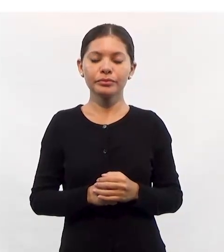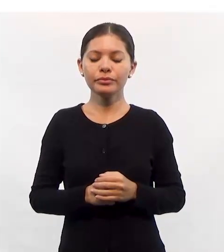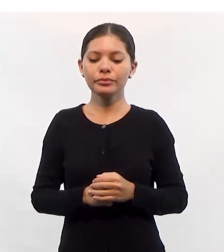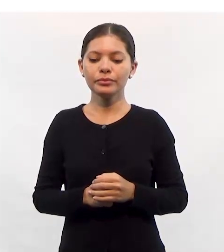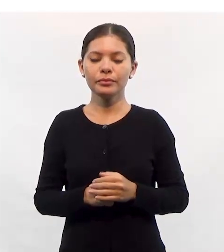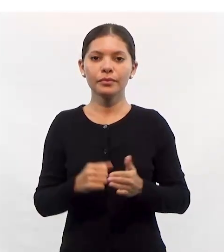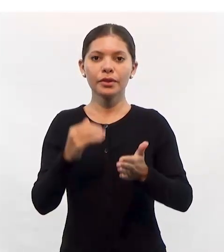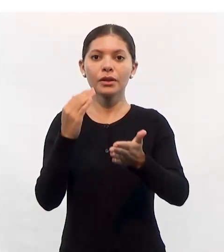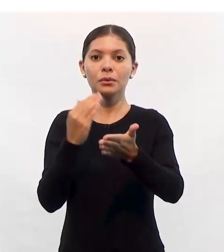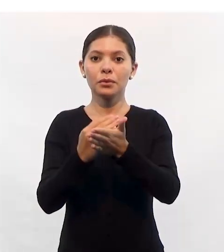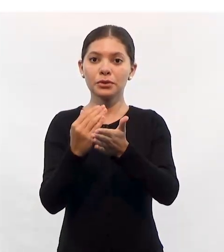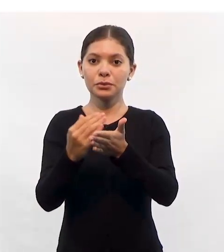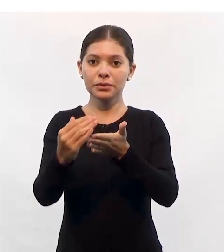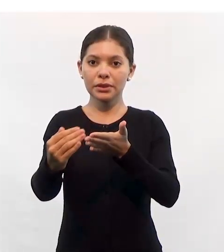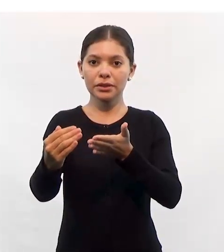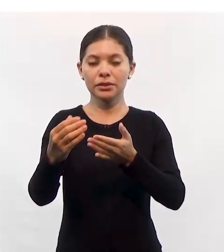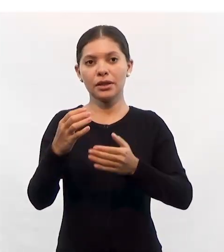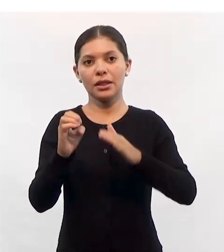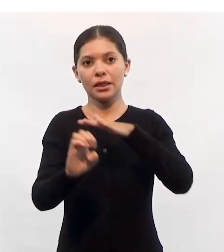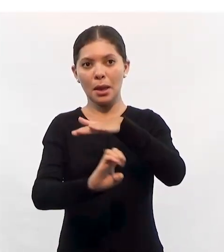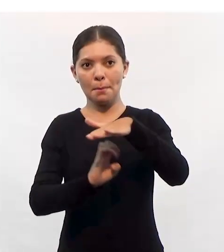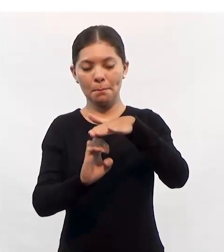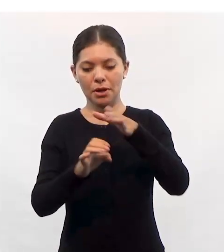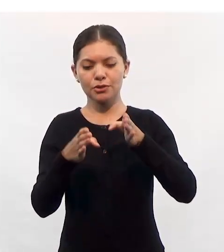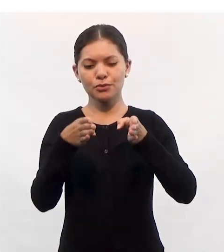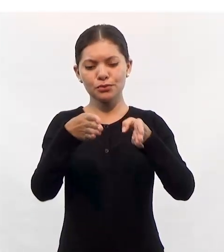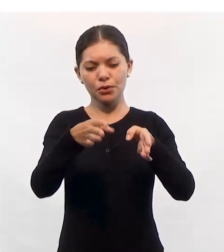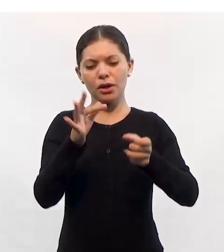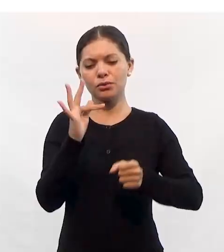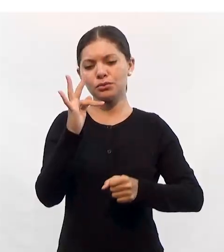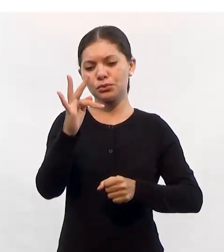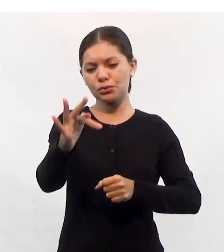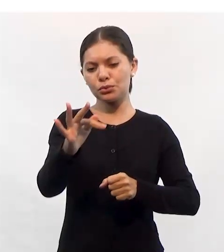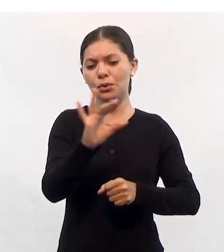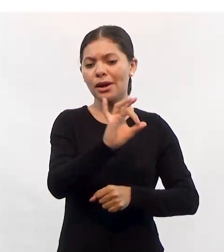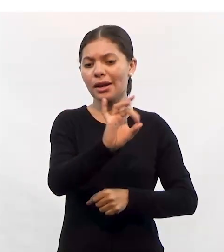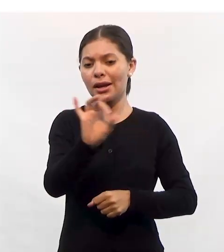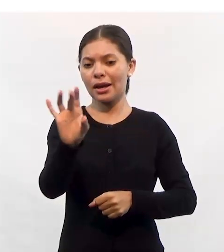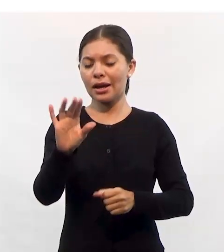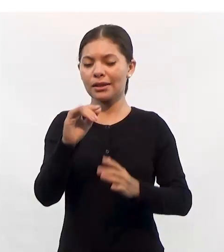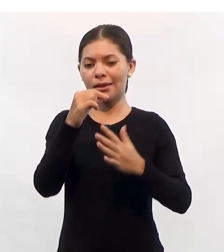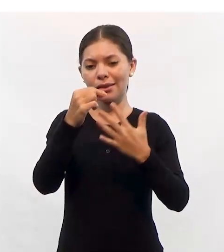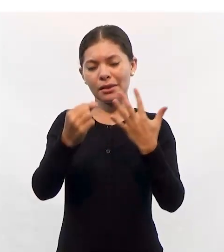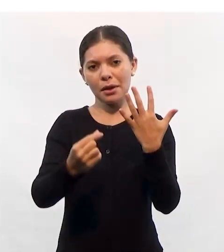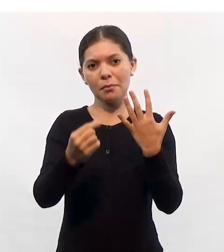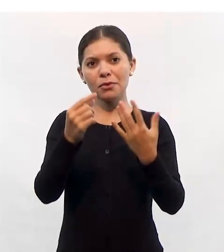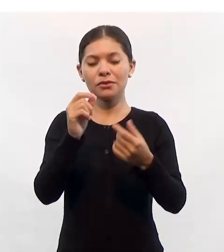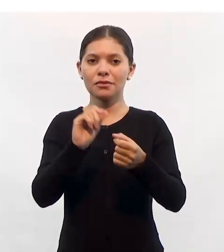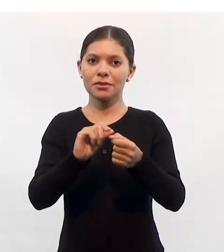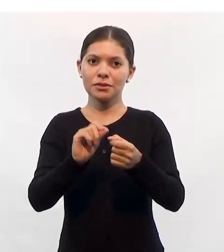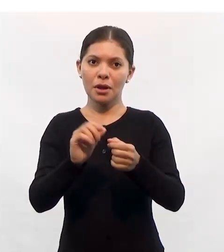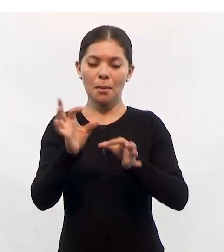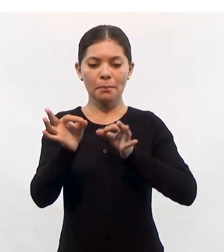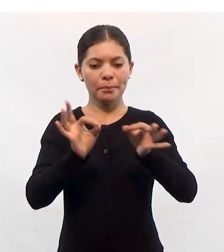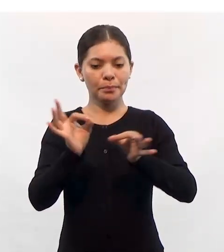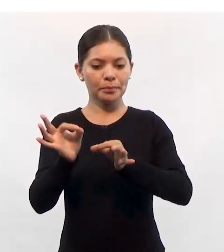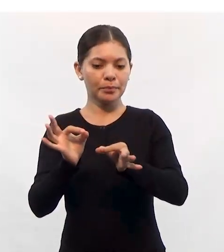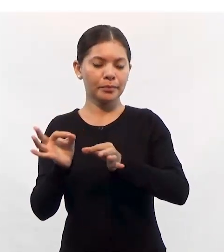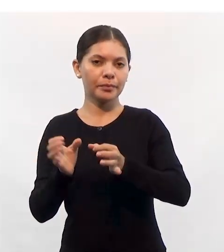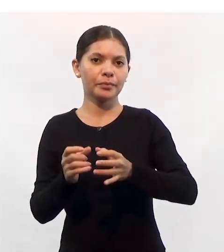da empresa ele focaliza no futuro então a cada etapa de produção você vai realizar esse planejamento